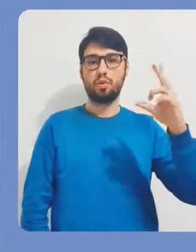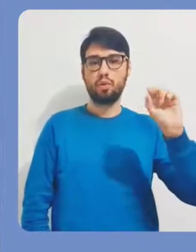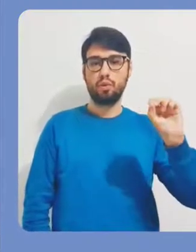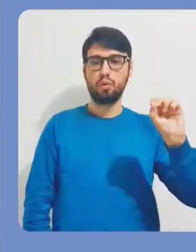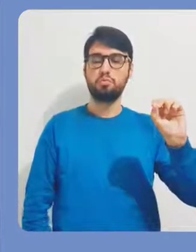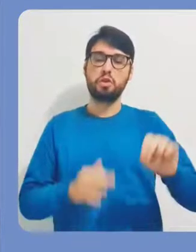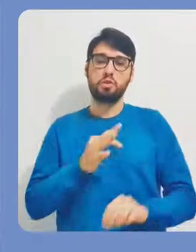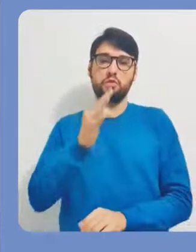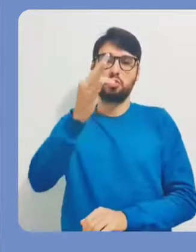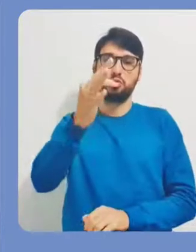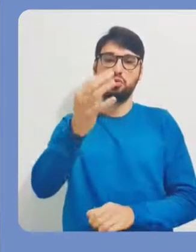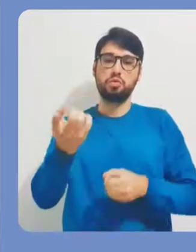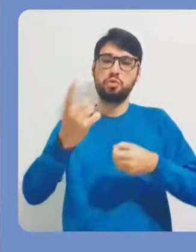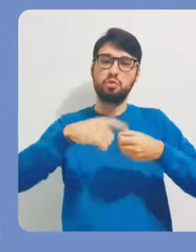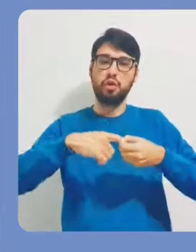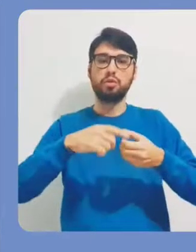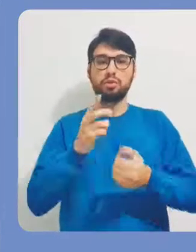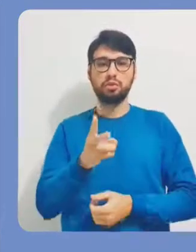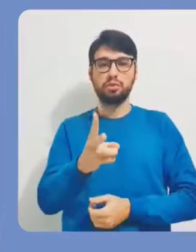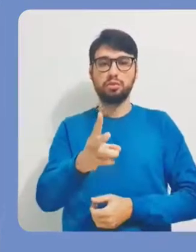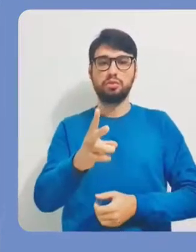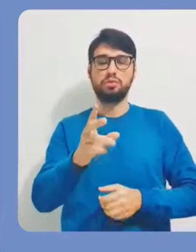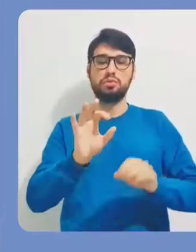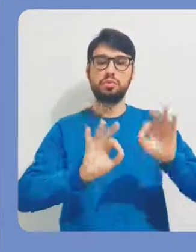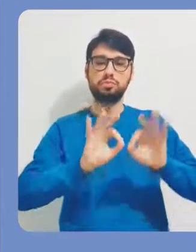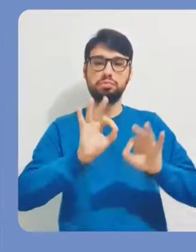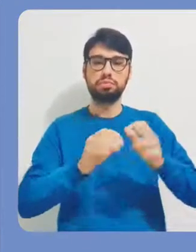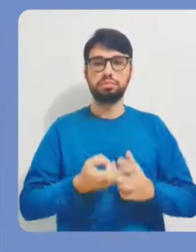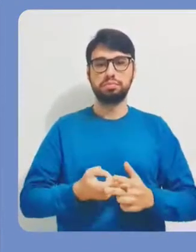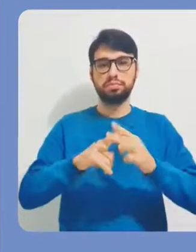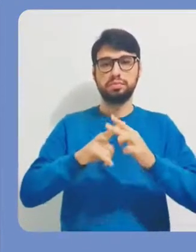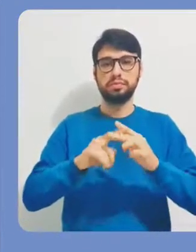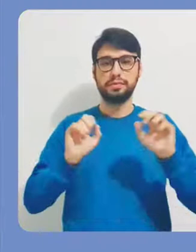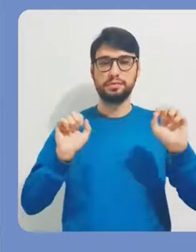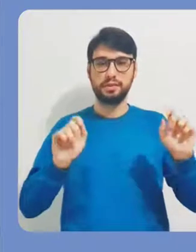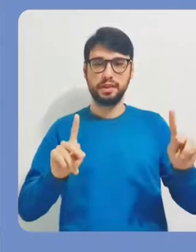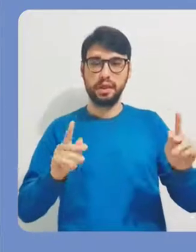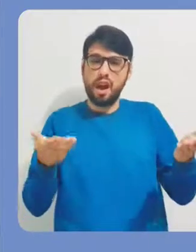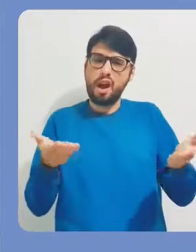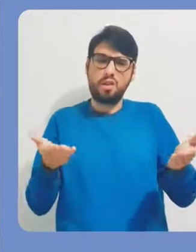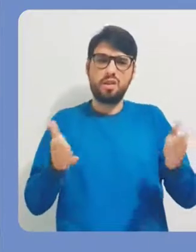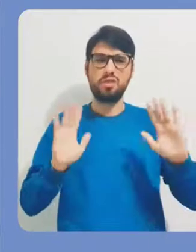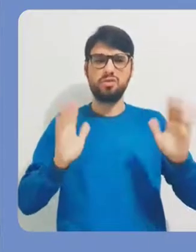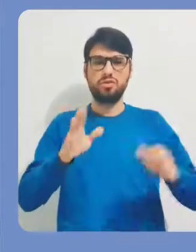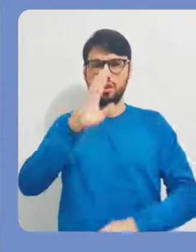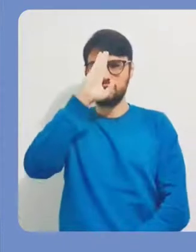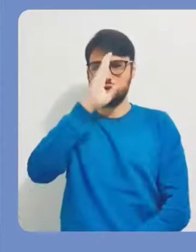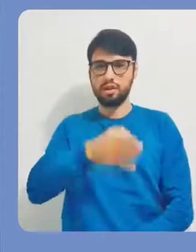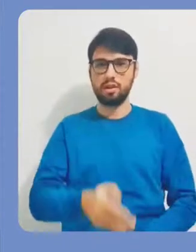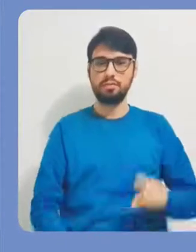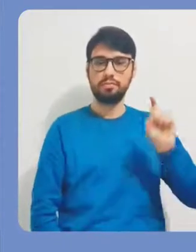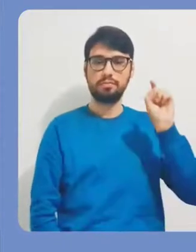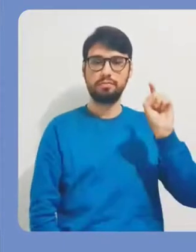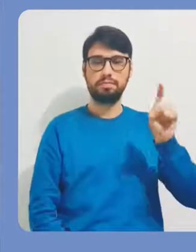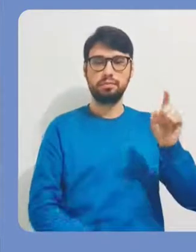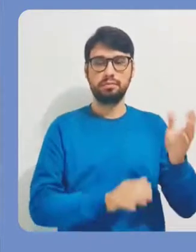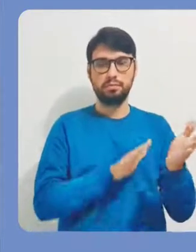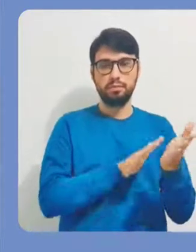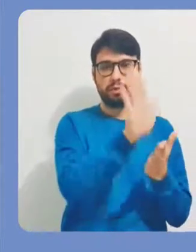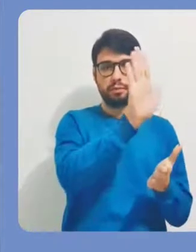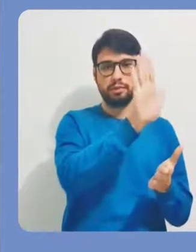como rascunho, caso você queira continuar a edição posteriormente. Neste caso, então, eu já vou publicar esta página.